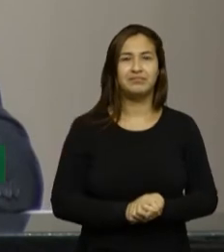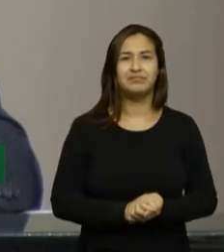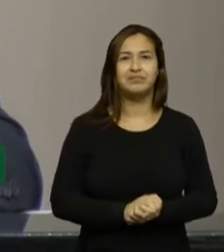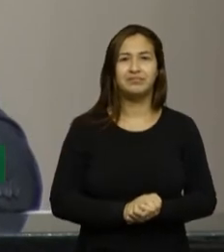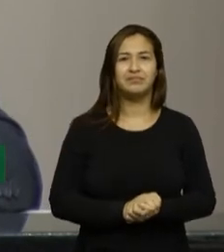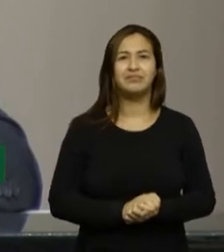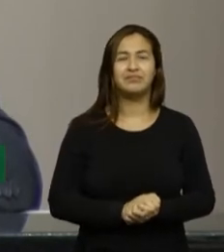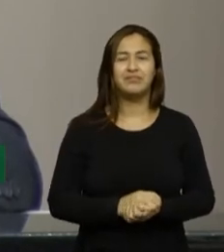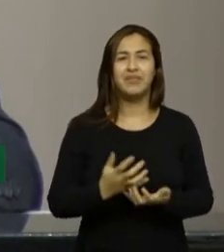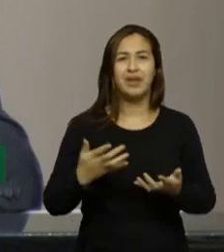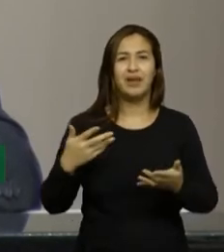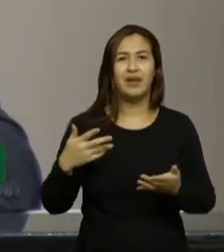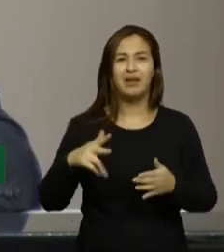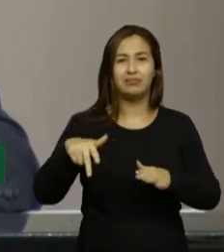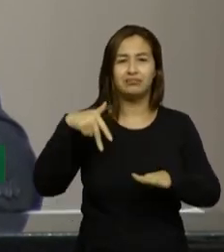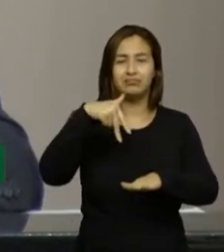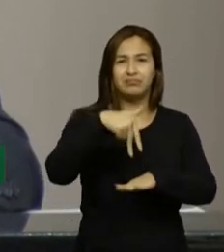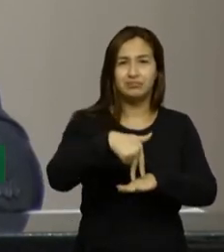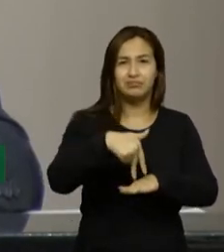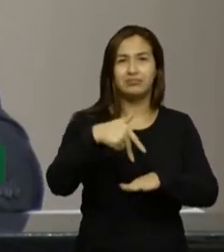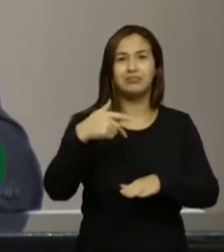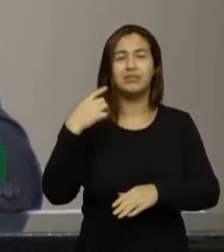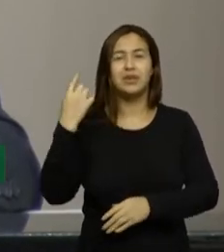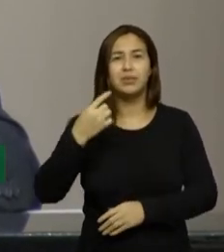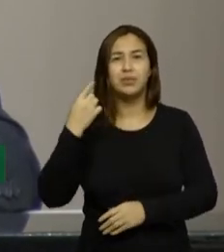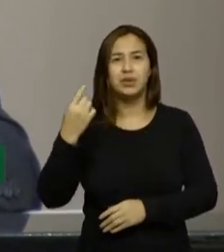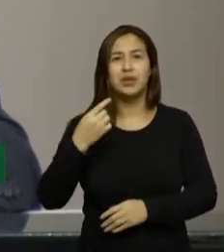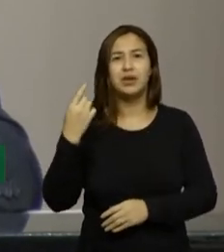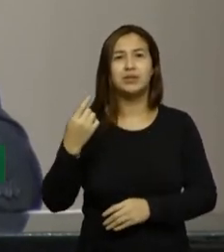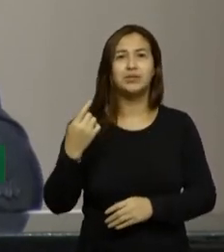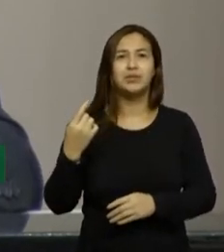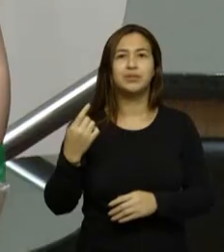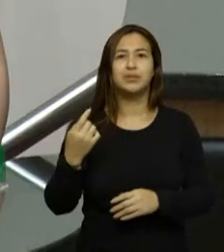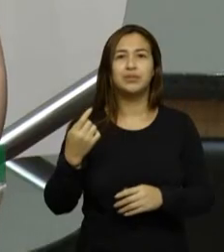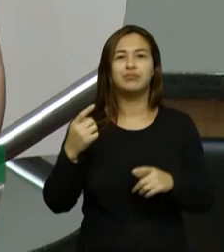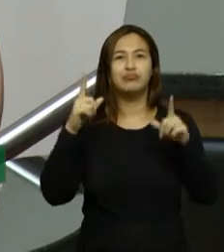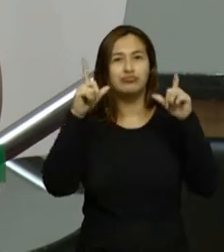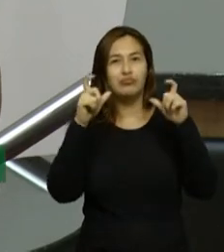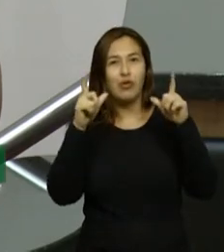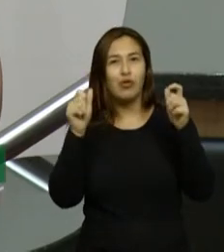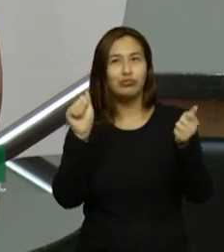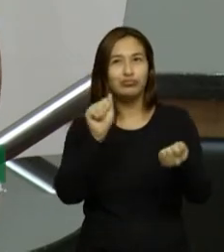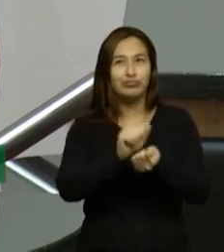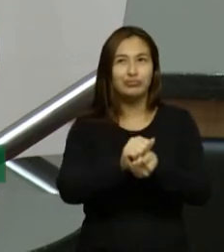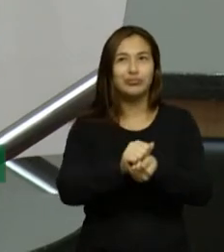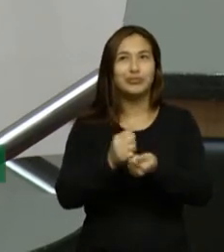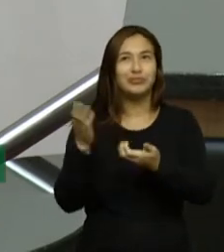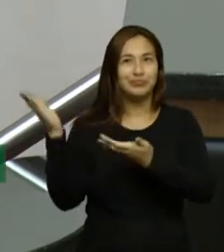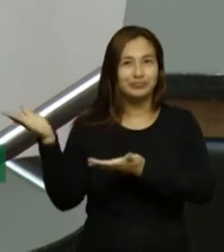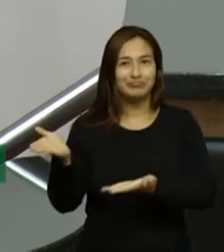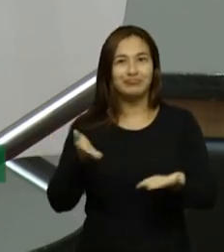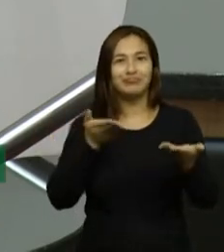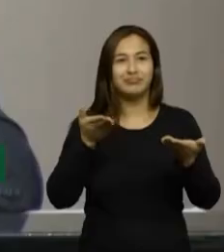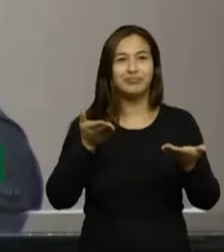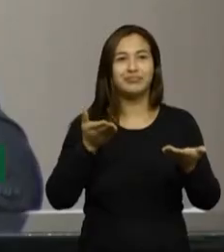aí, prefeito, com os deputados, para a gente tirar uma fotografia com as realezas, nós